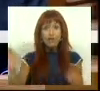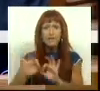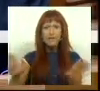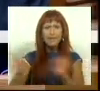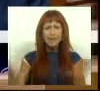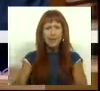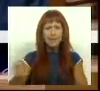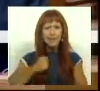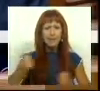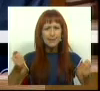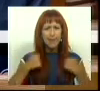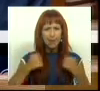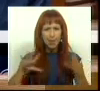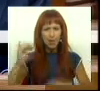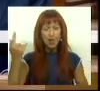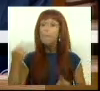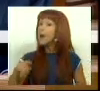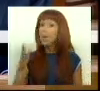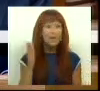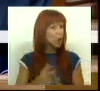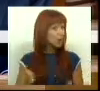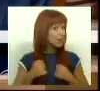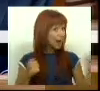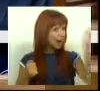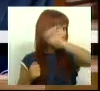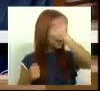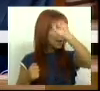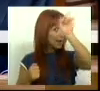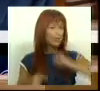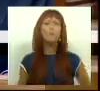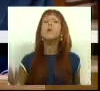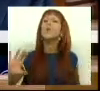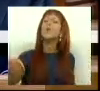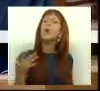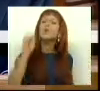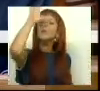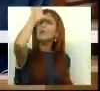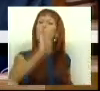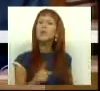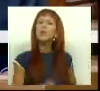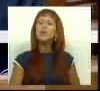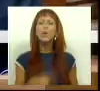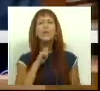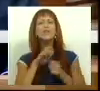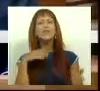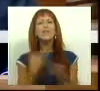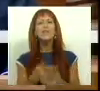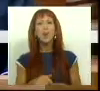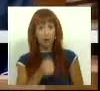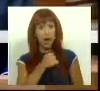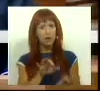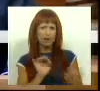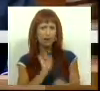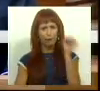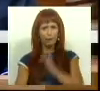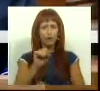no passado sábado. Mas não foi apenas no sábado. Foi também quando o Primeiro-Ministro deu uma entrevista na residência